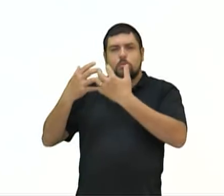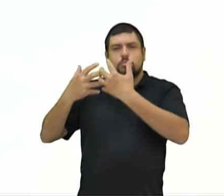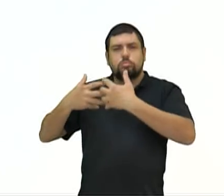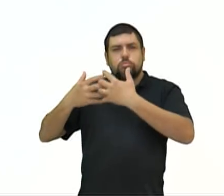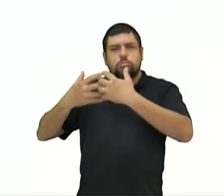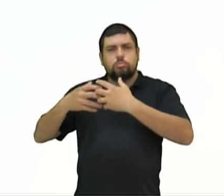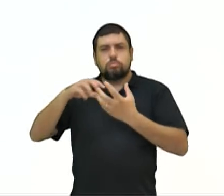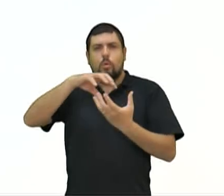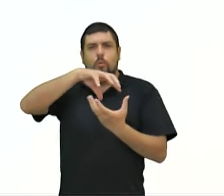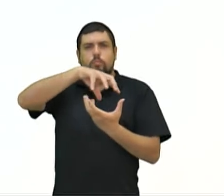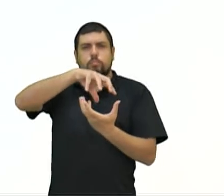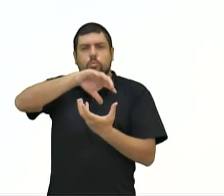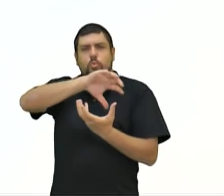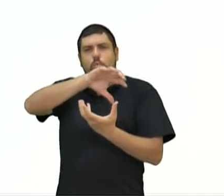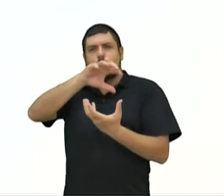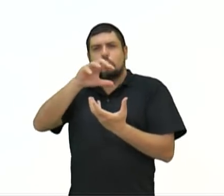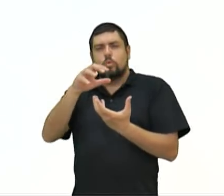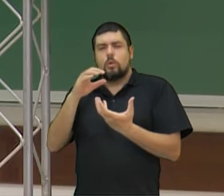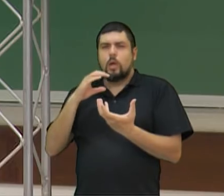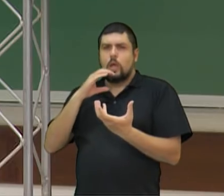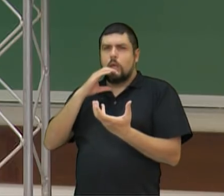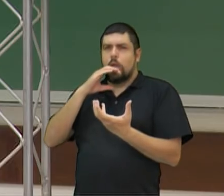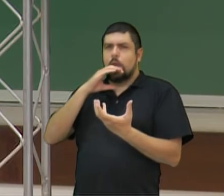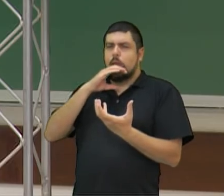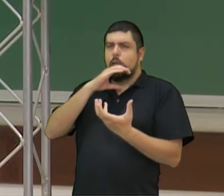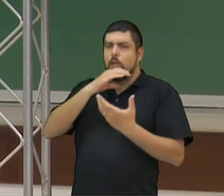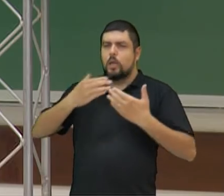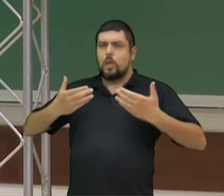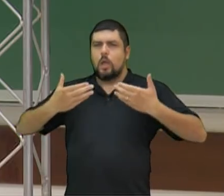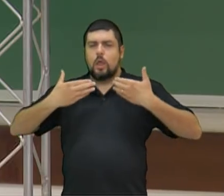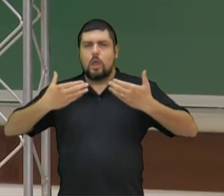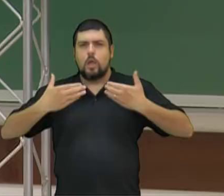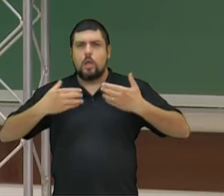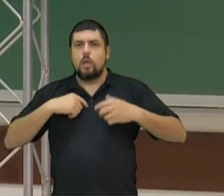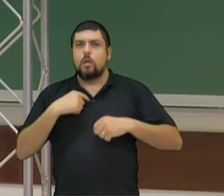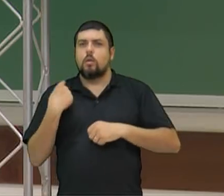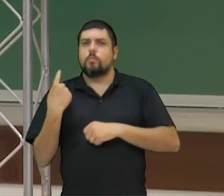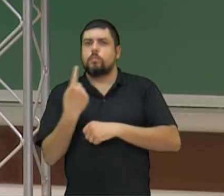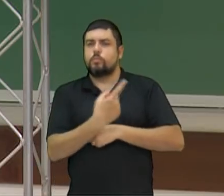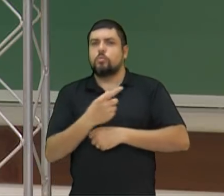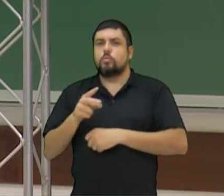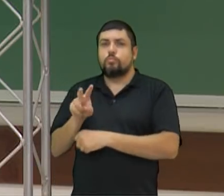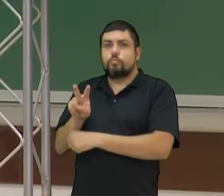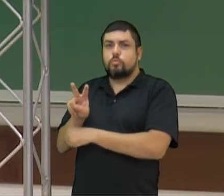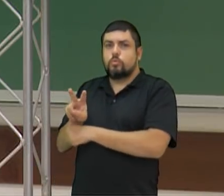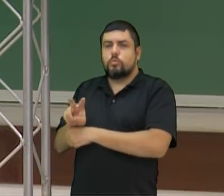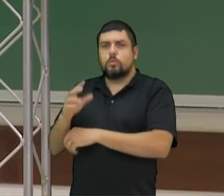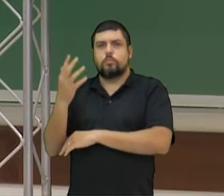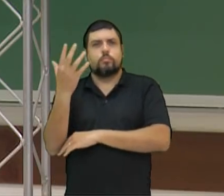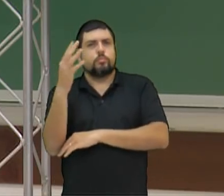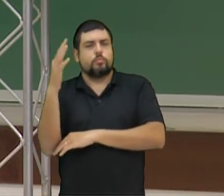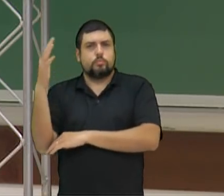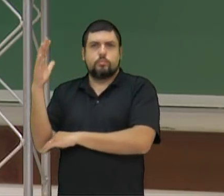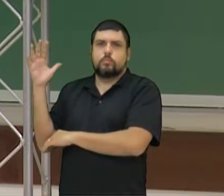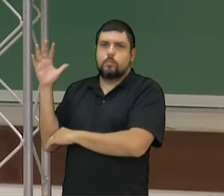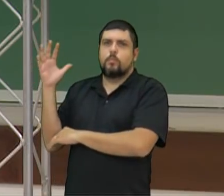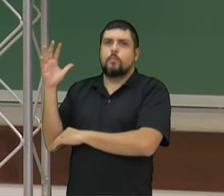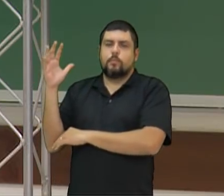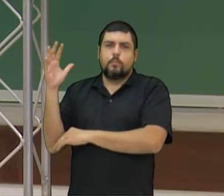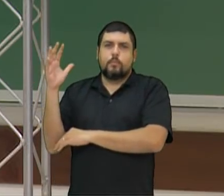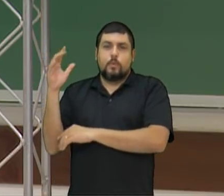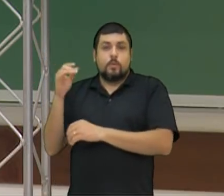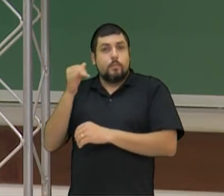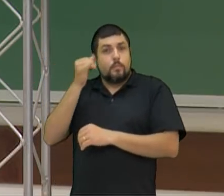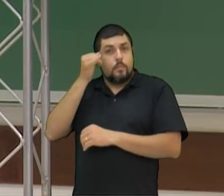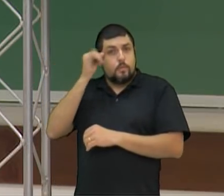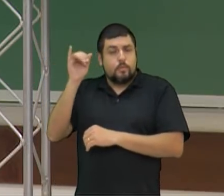nós, seres humanos, temos que ter com o nosso meio ambiente. Né? Temos que tomar cuidado para preservar as nossas reservas florestais aí, para